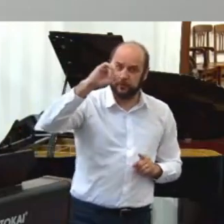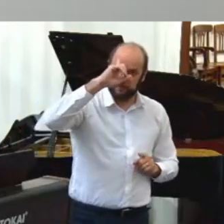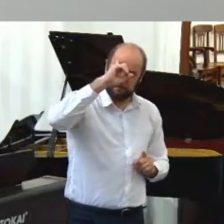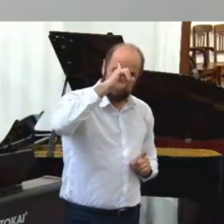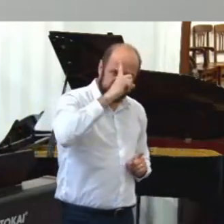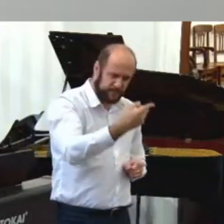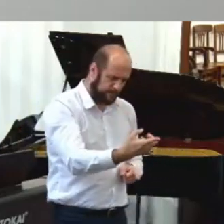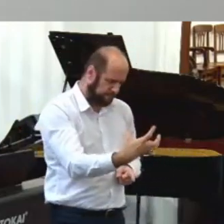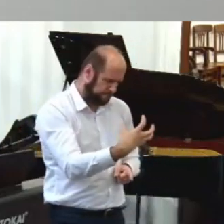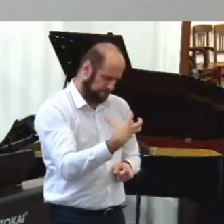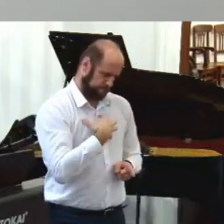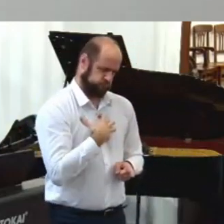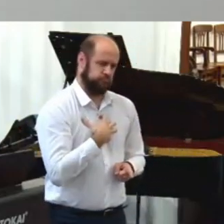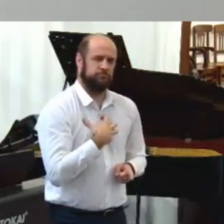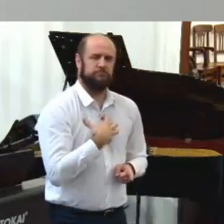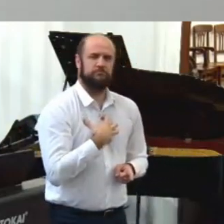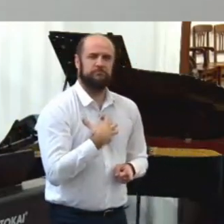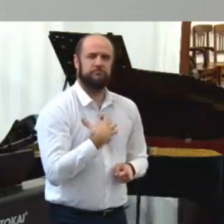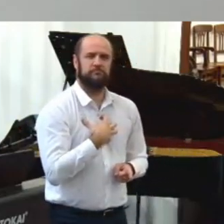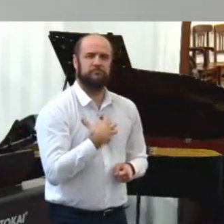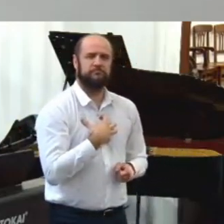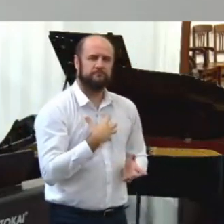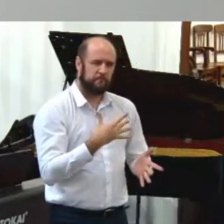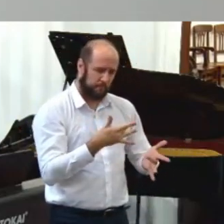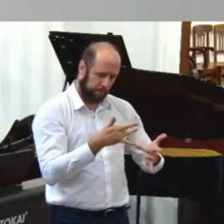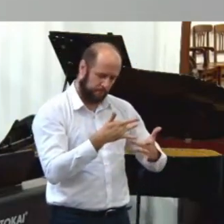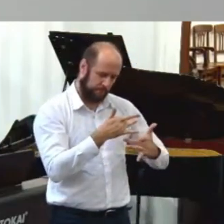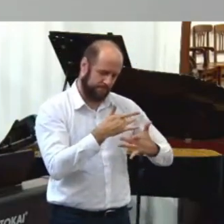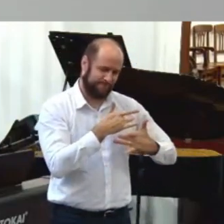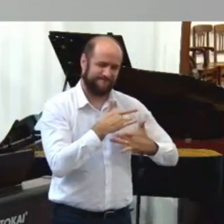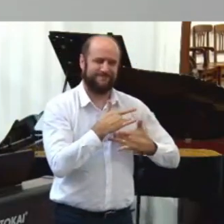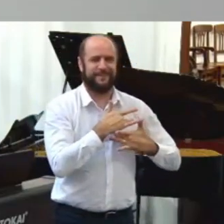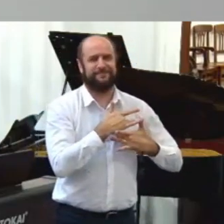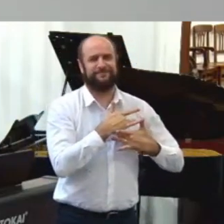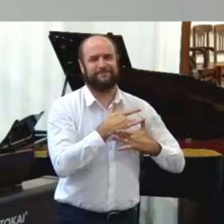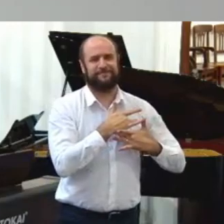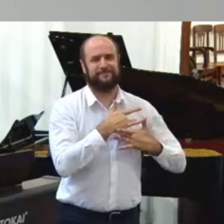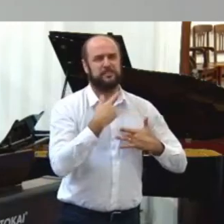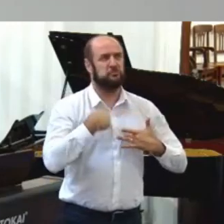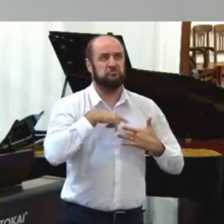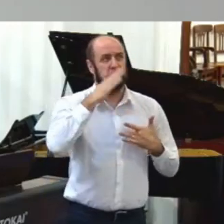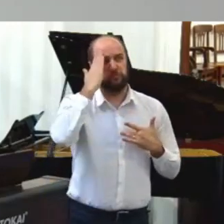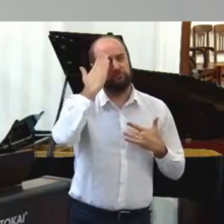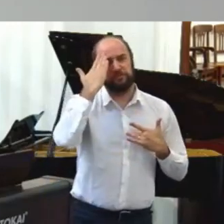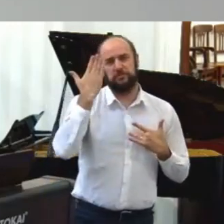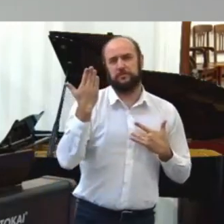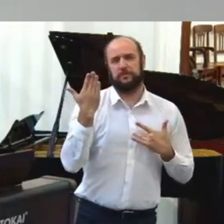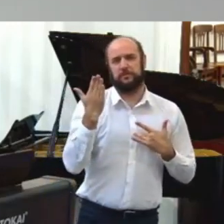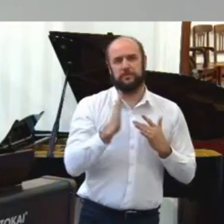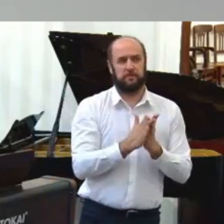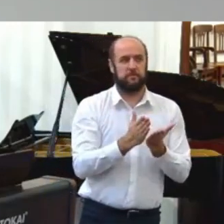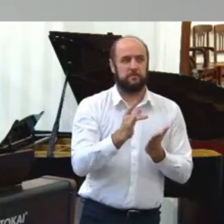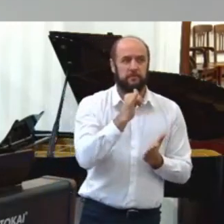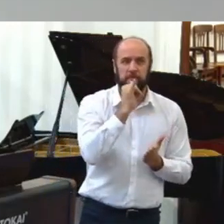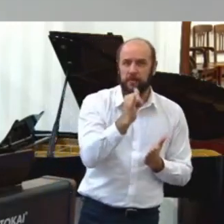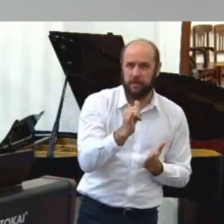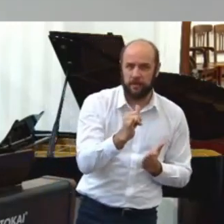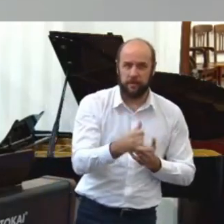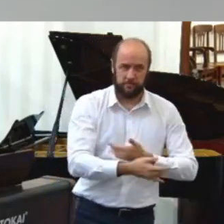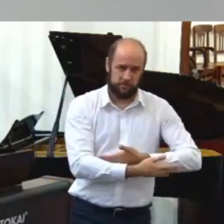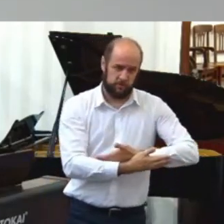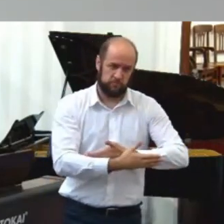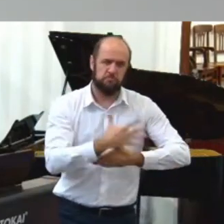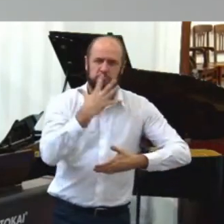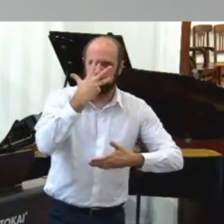mulher um sentimento: compaixão. E nós não conseguimos entender isso. O texto diz que o menino